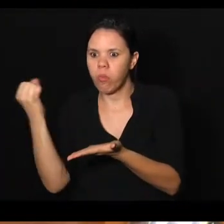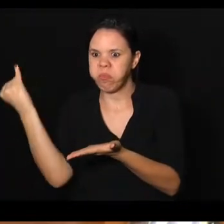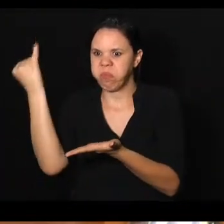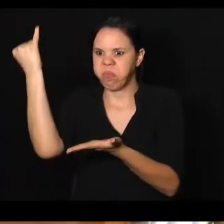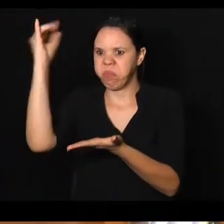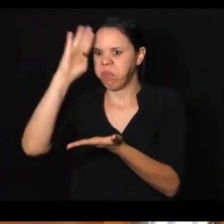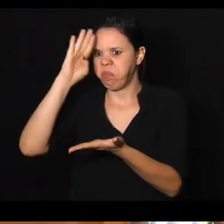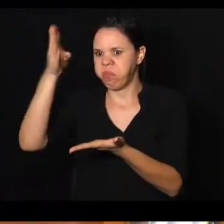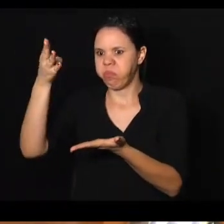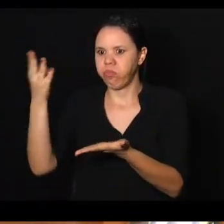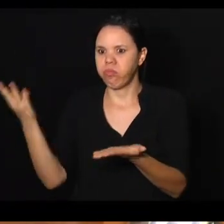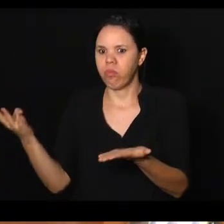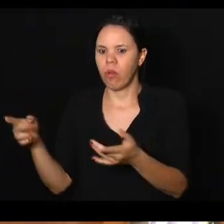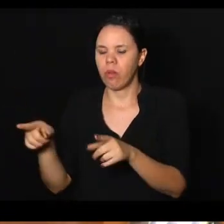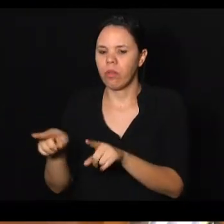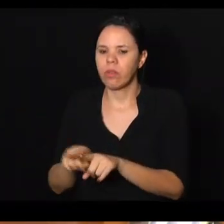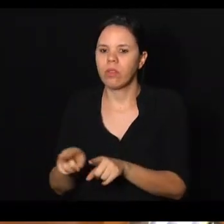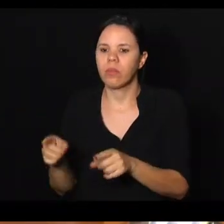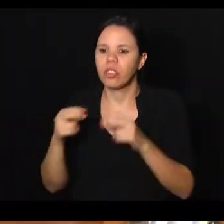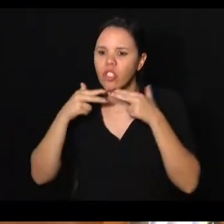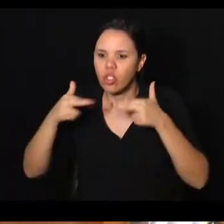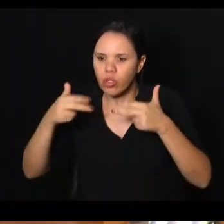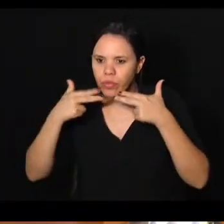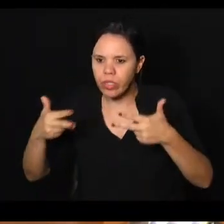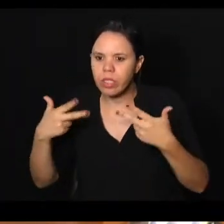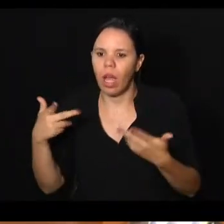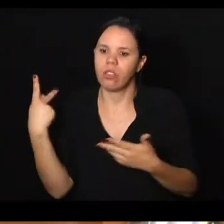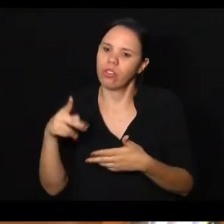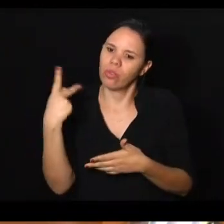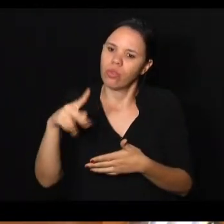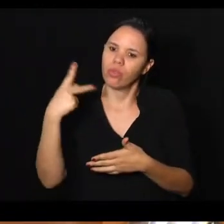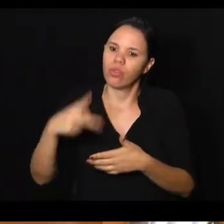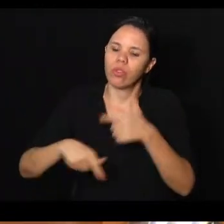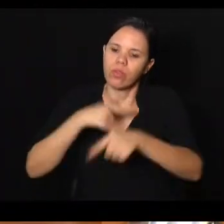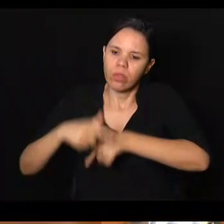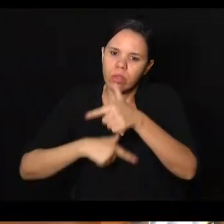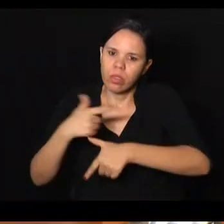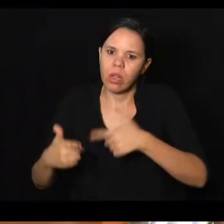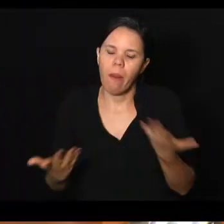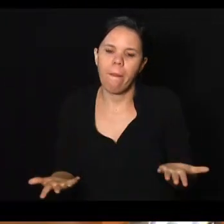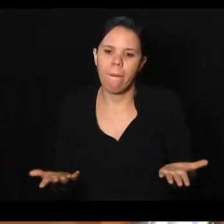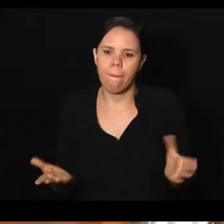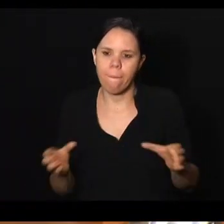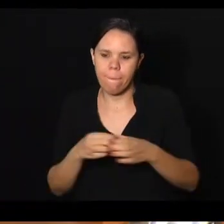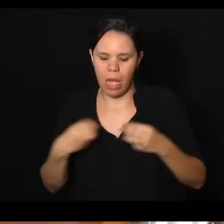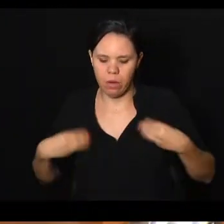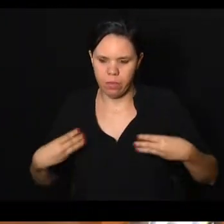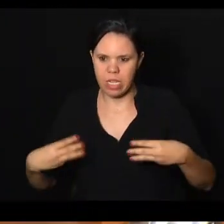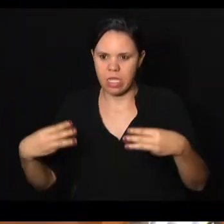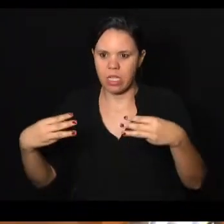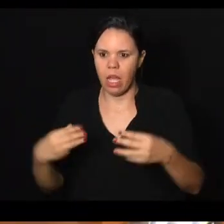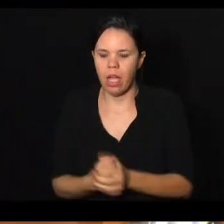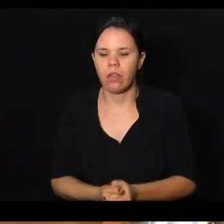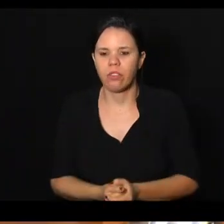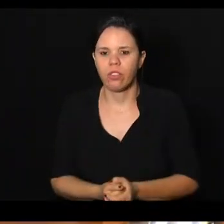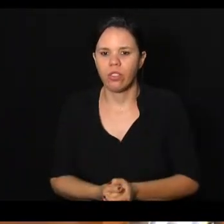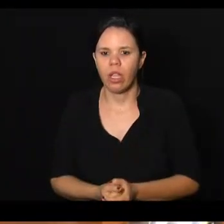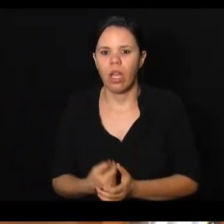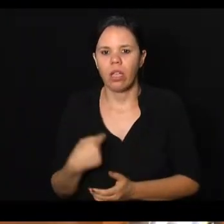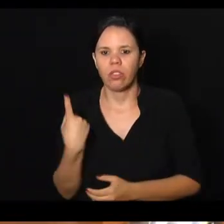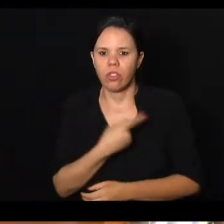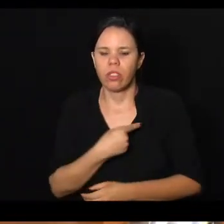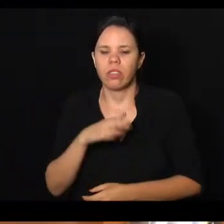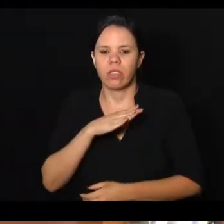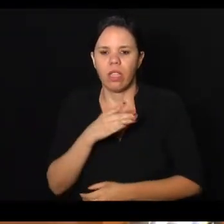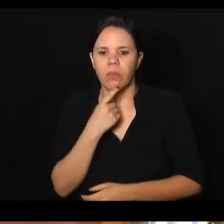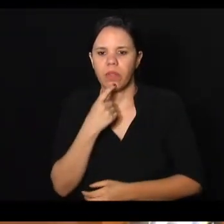principalmente trazendo essas novidades das suas secretarias, do seu ministério, a todos nós aqui da cidade de Campinas. Deus abençoe,